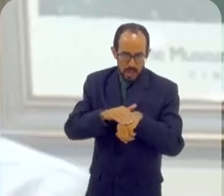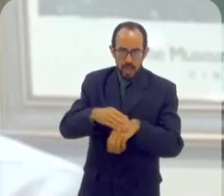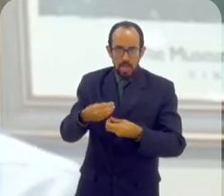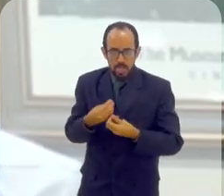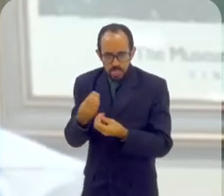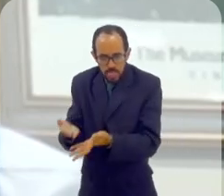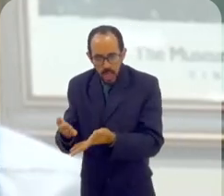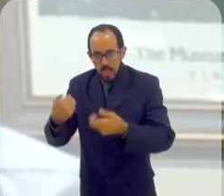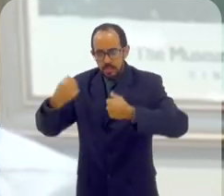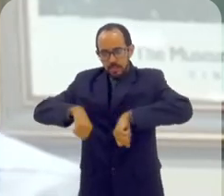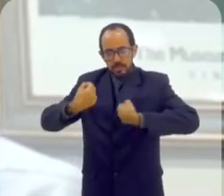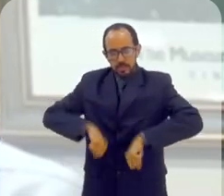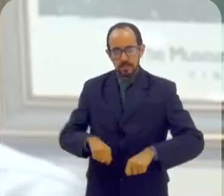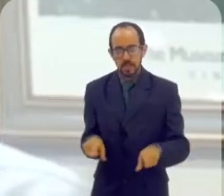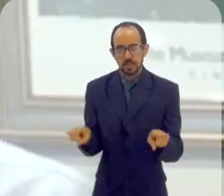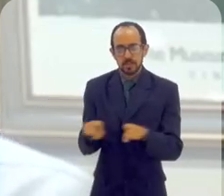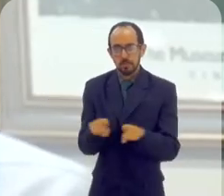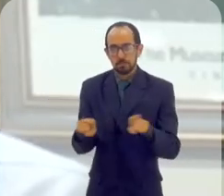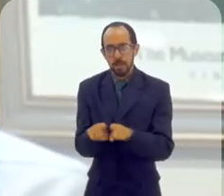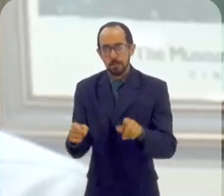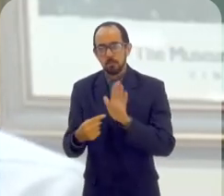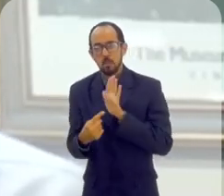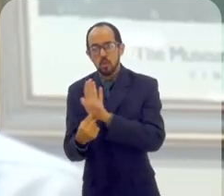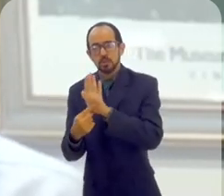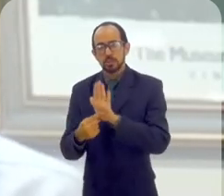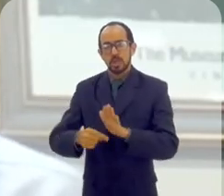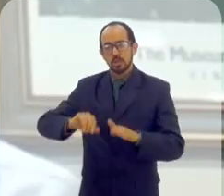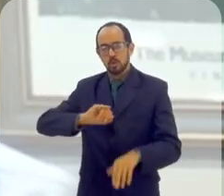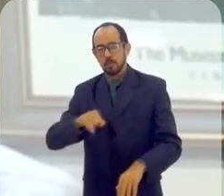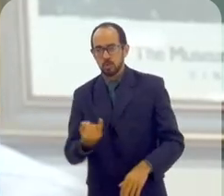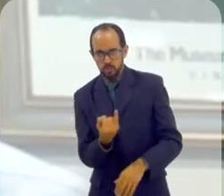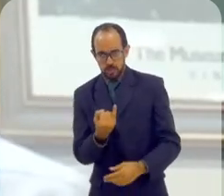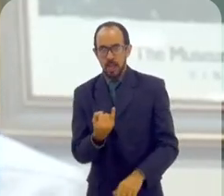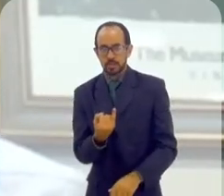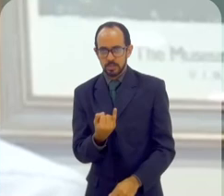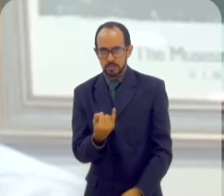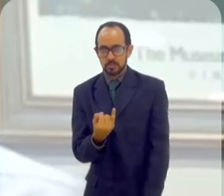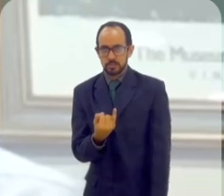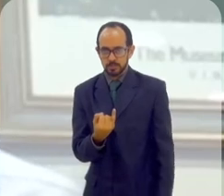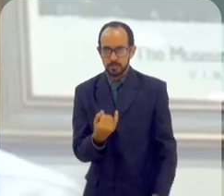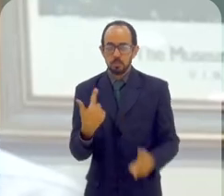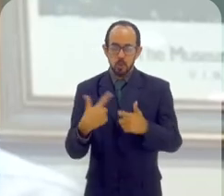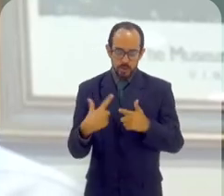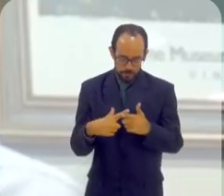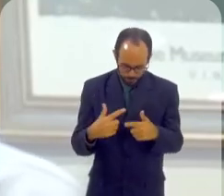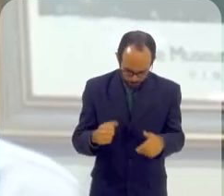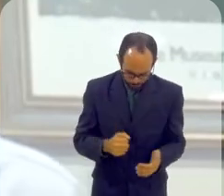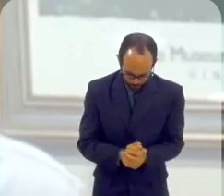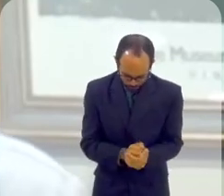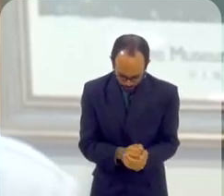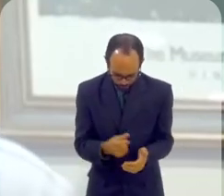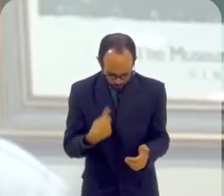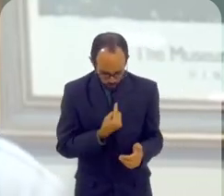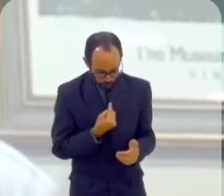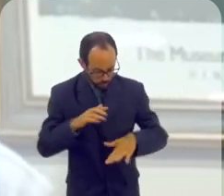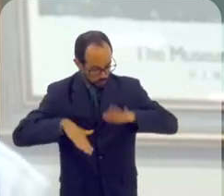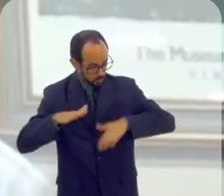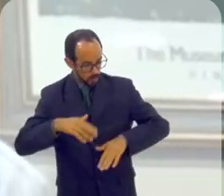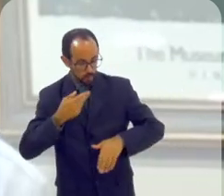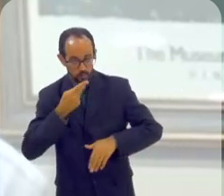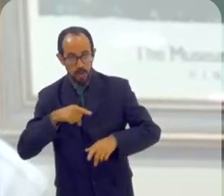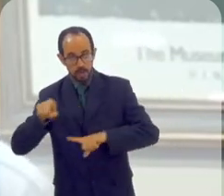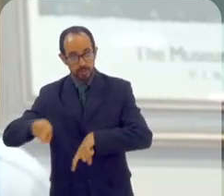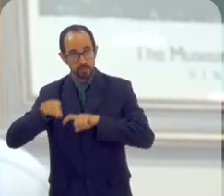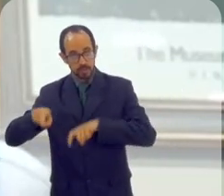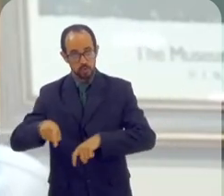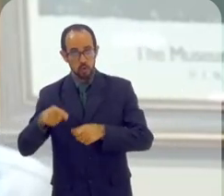para poder trazer suas necessidades para mostrar as oportunidades porque a gente fala